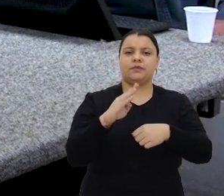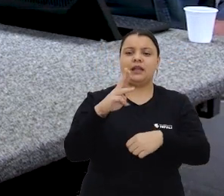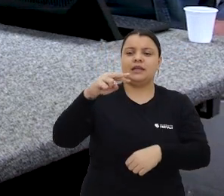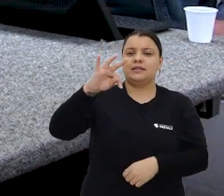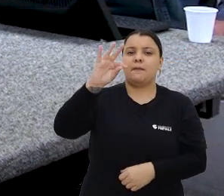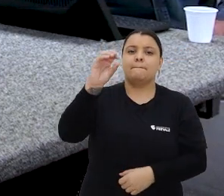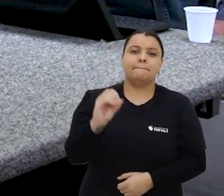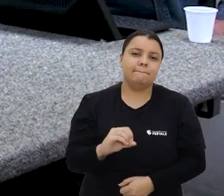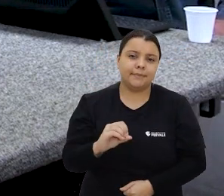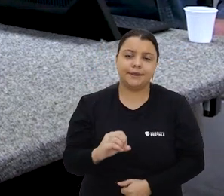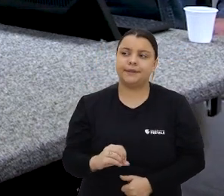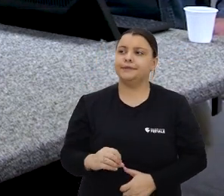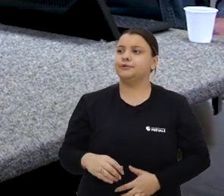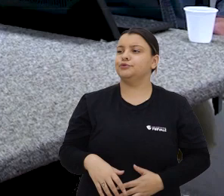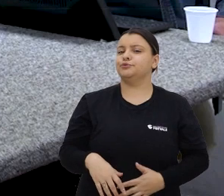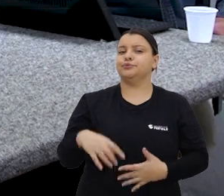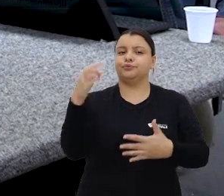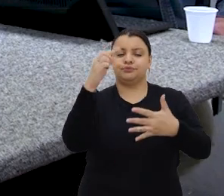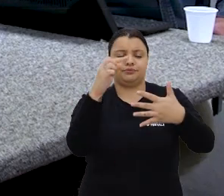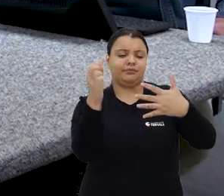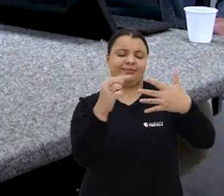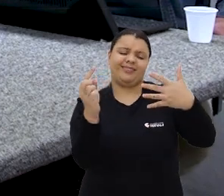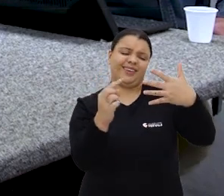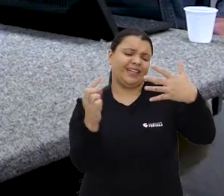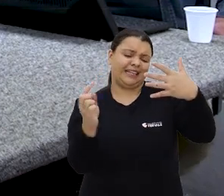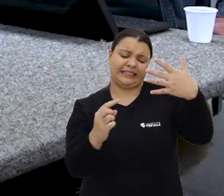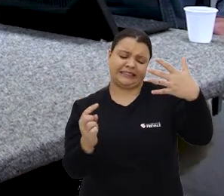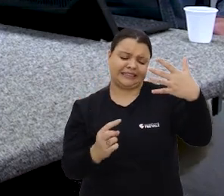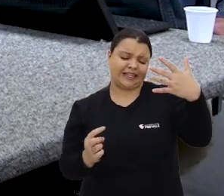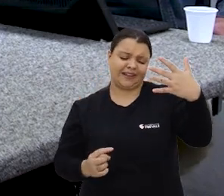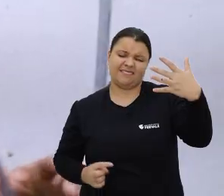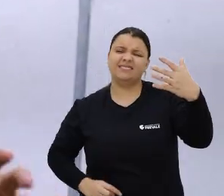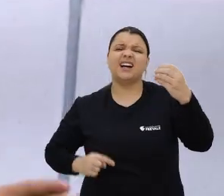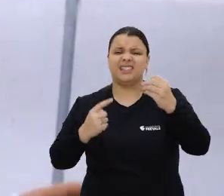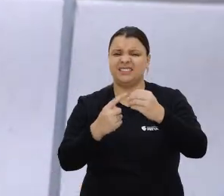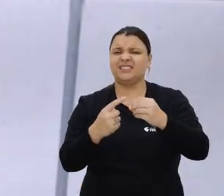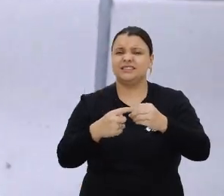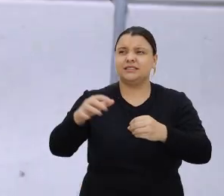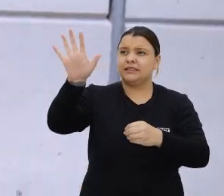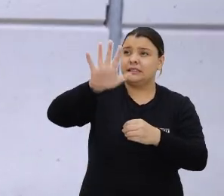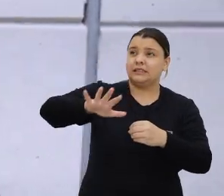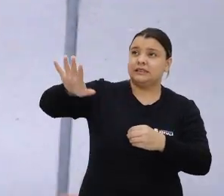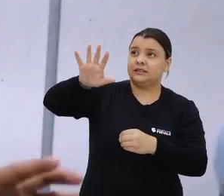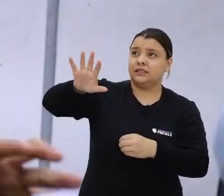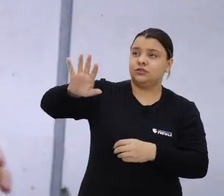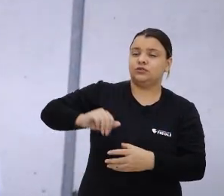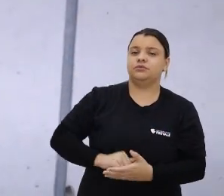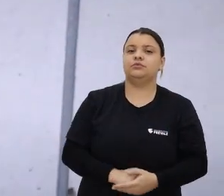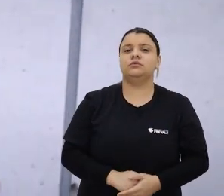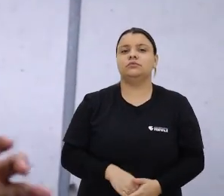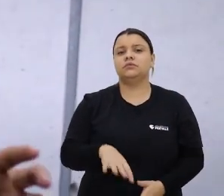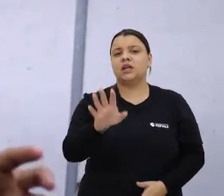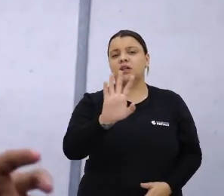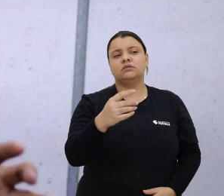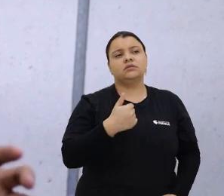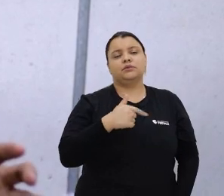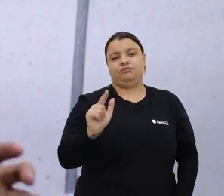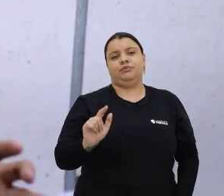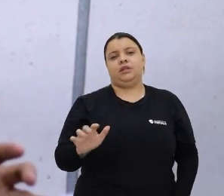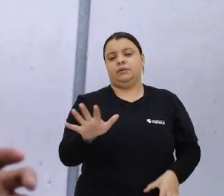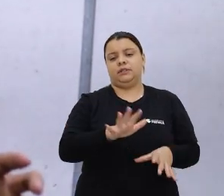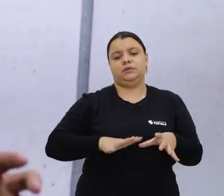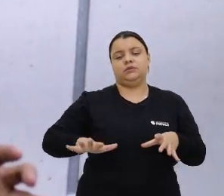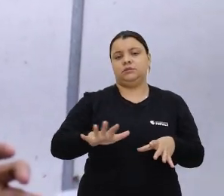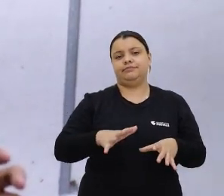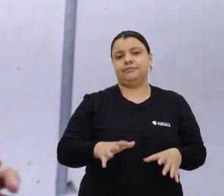Farroupilha, Carlos Barbosa, Garibaldi, Veranópolis, eu já não aquecia mais no campo para evitar os xingamentos